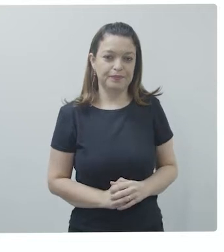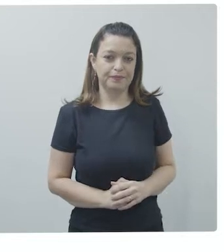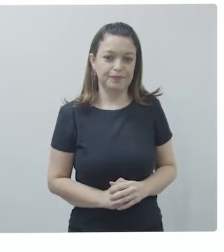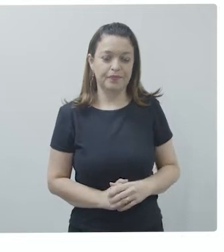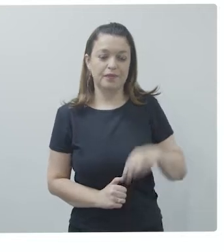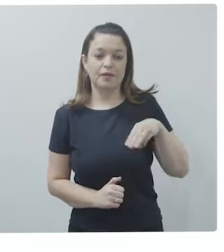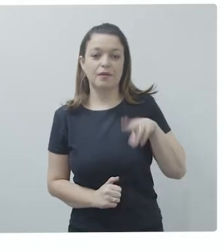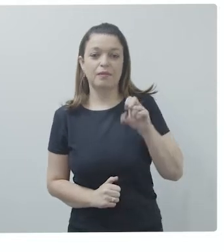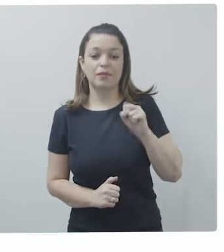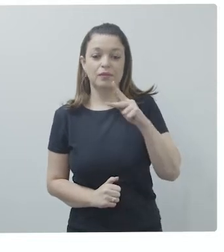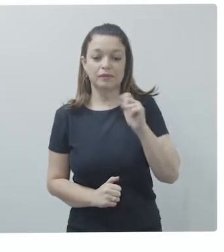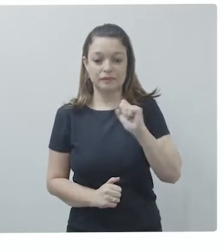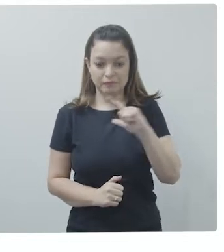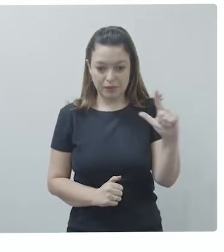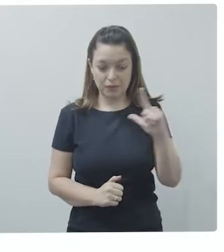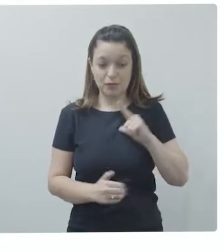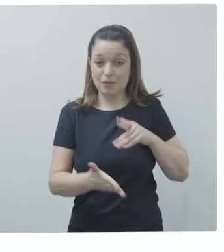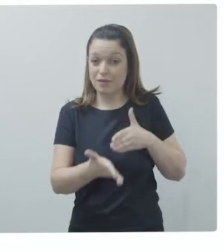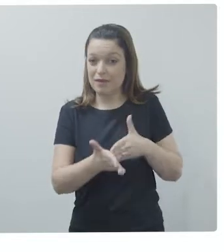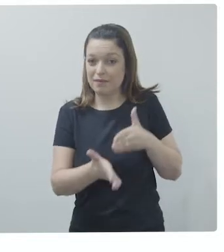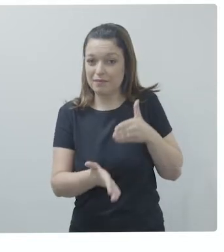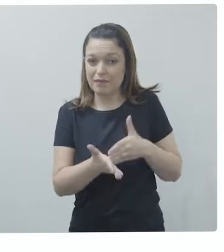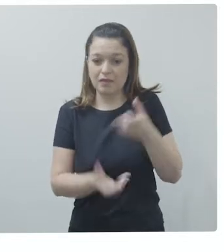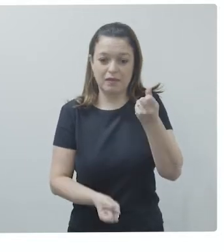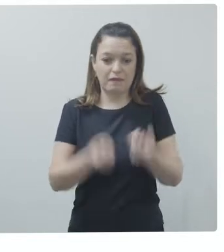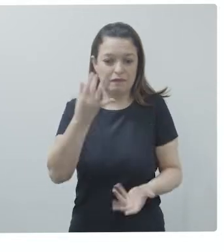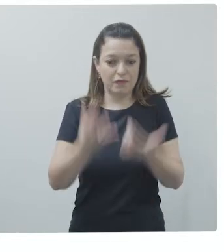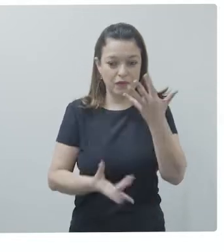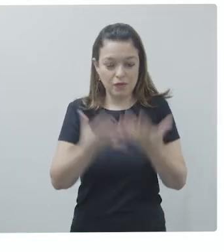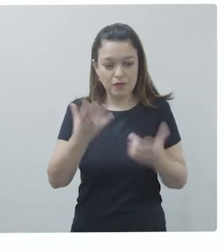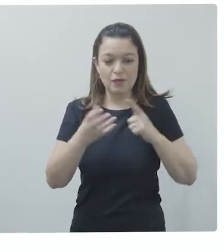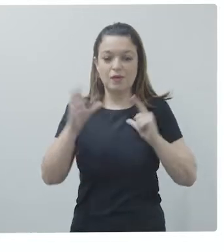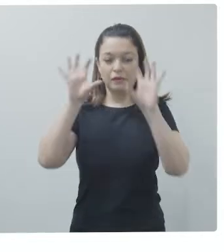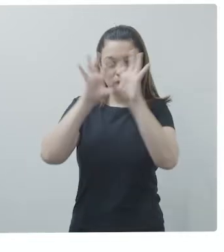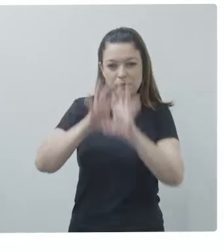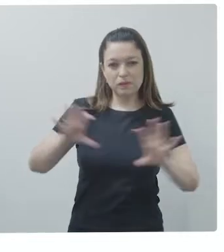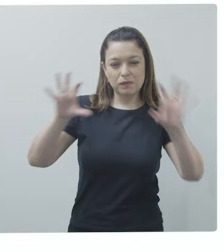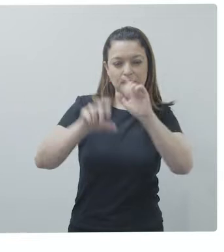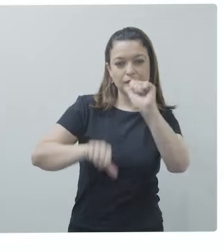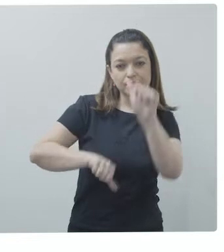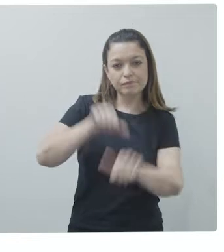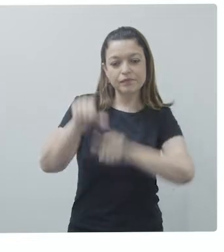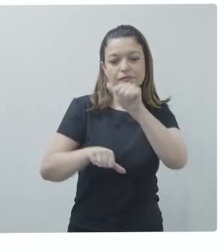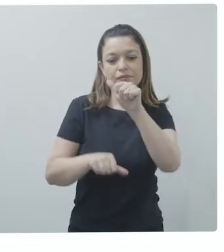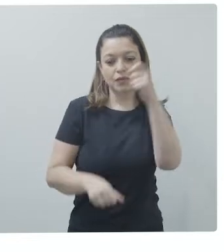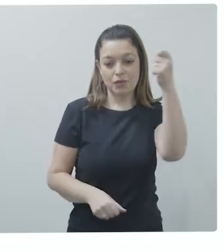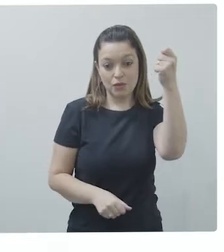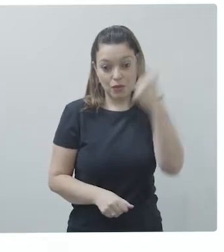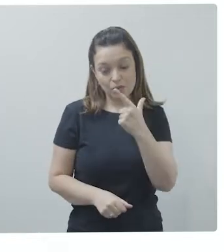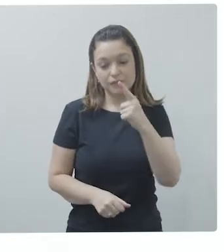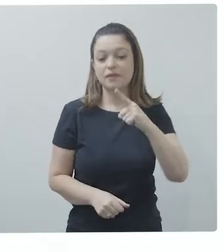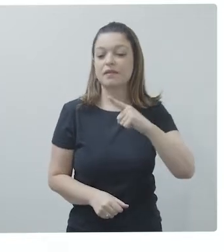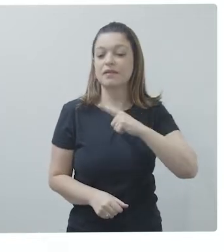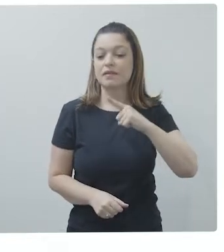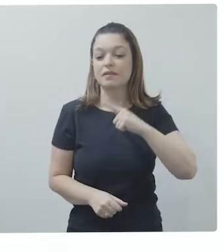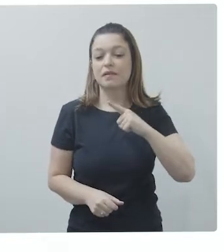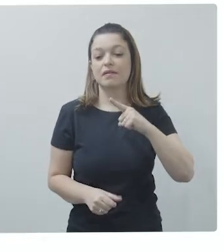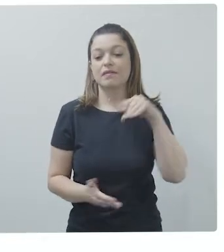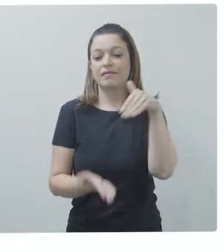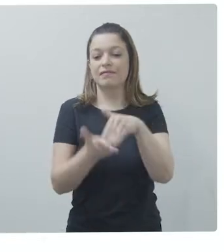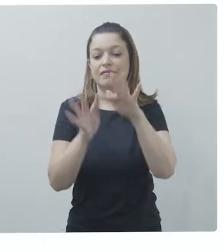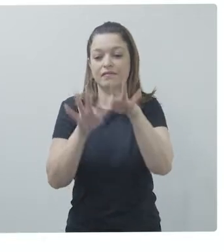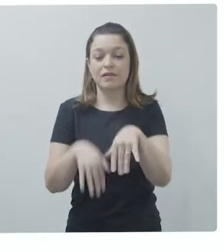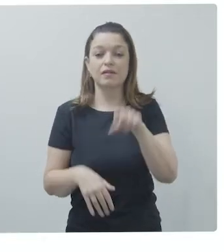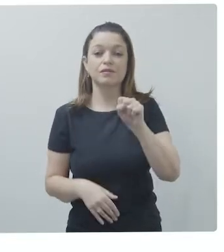Muspel, no limite do fogo, onde a névoa se transforma em luz, onde a terra termina, ficava Surt, que